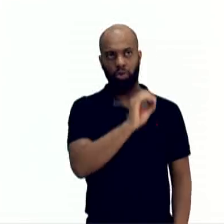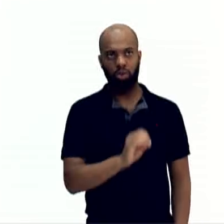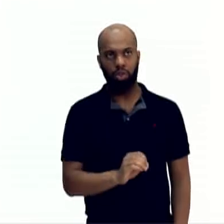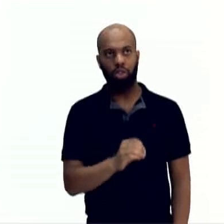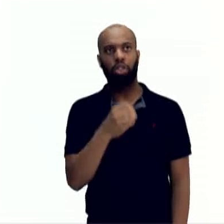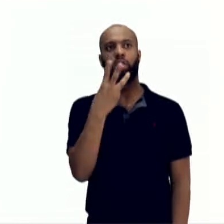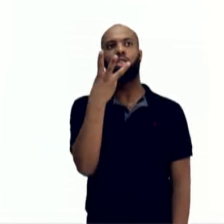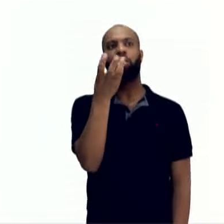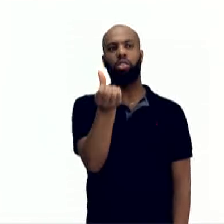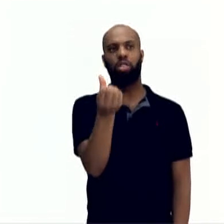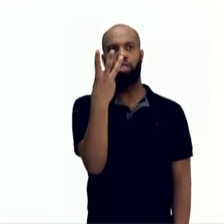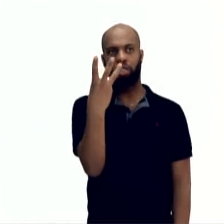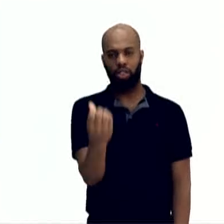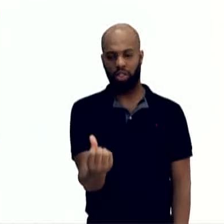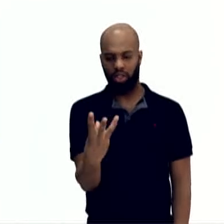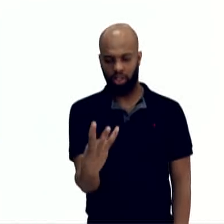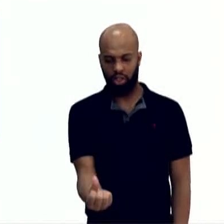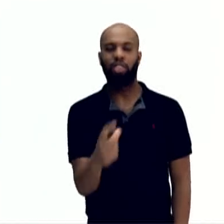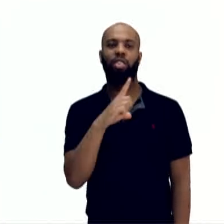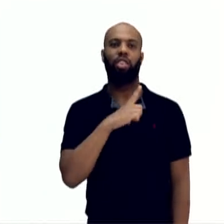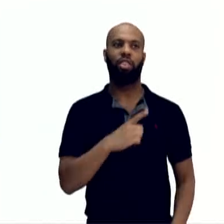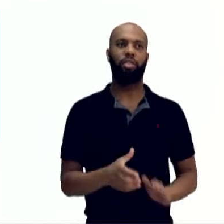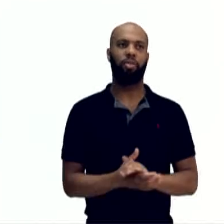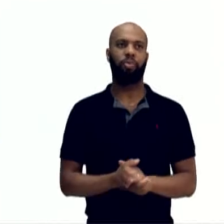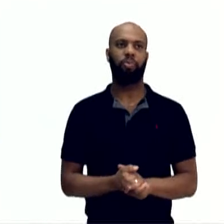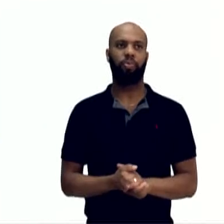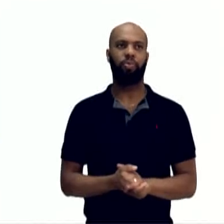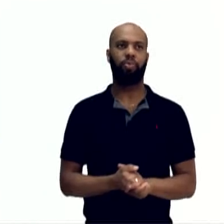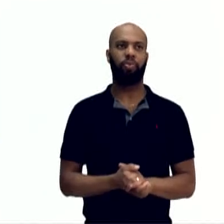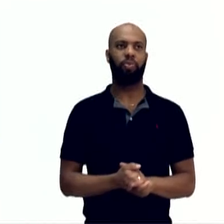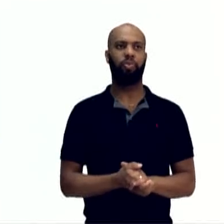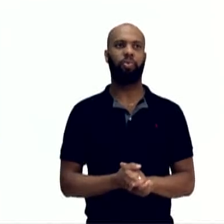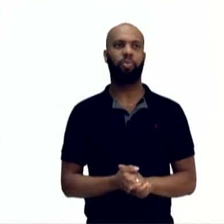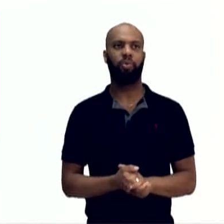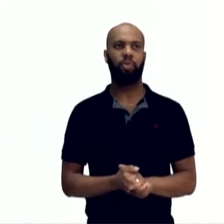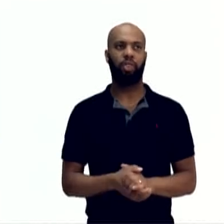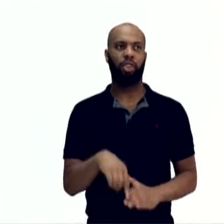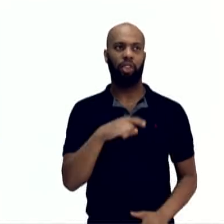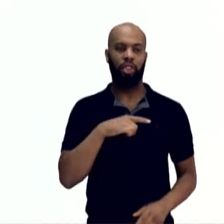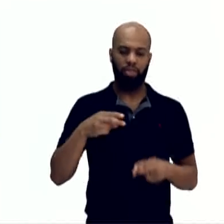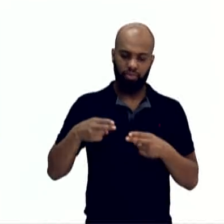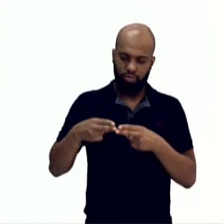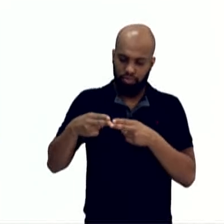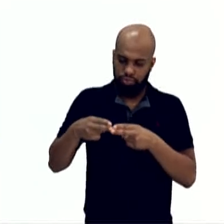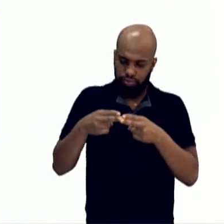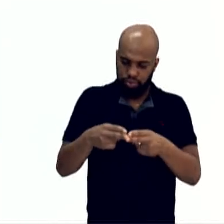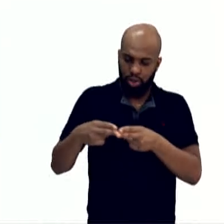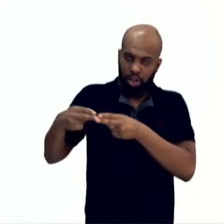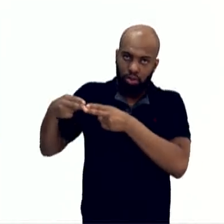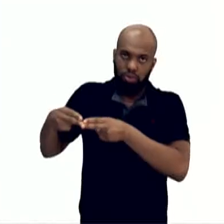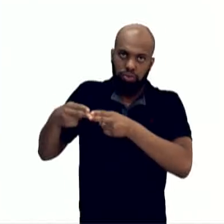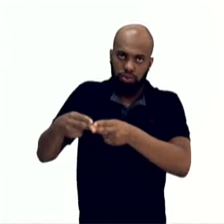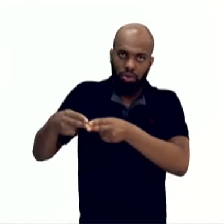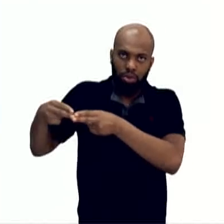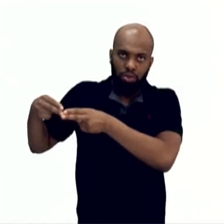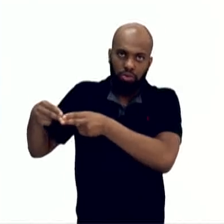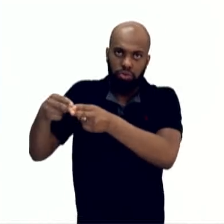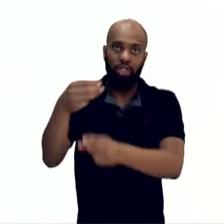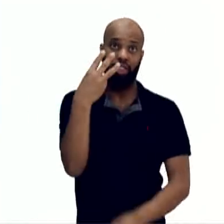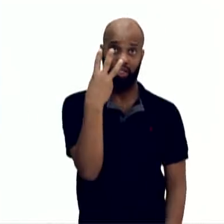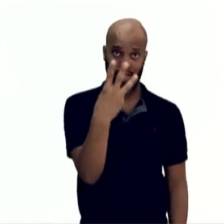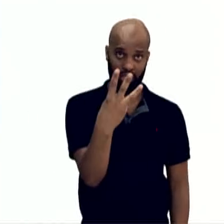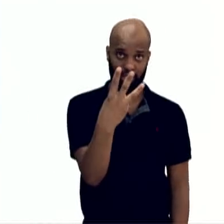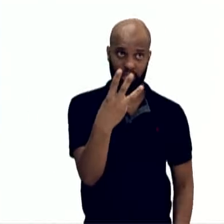O 36. Então, vamos adiante. 3 navios, para a gente continuar na mesma resolução. 3